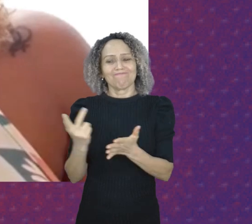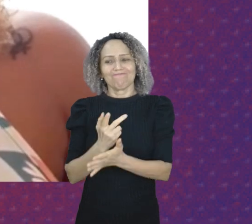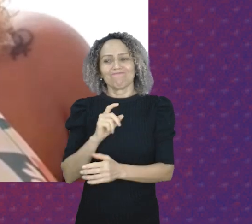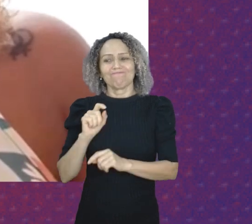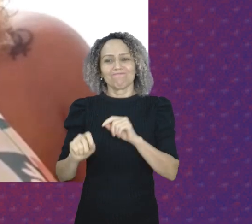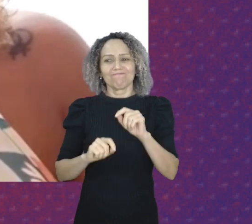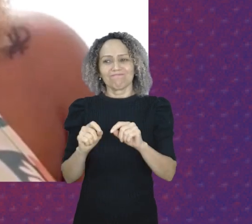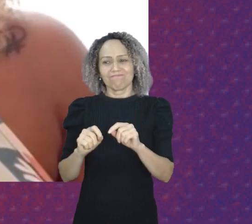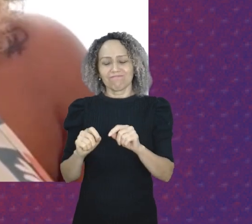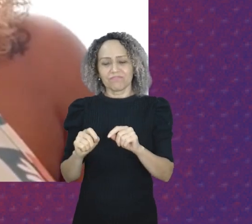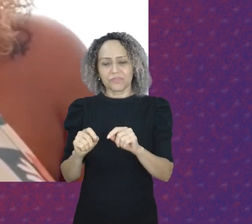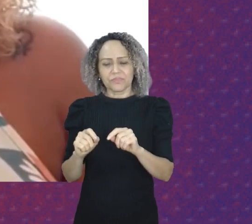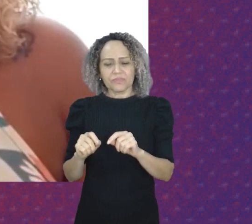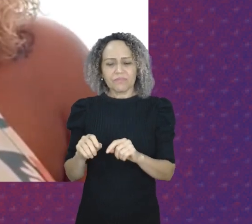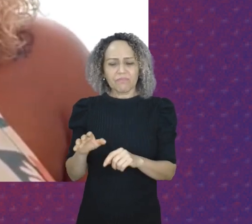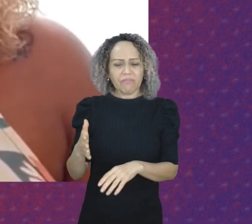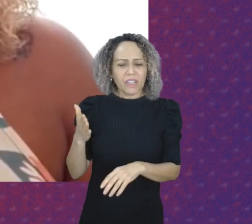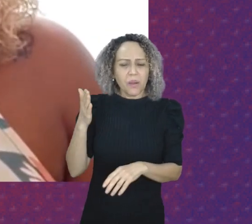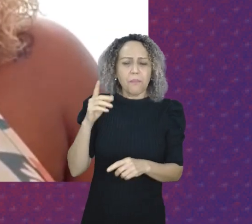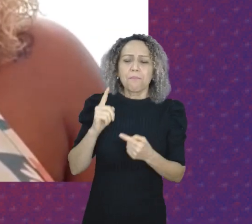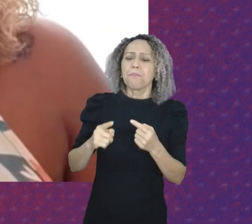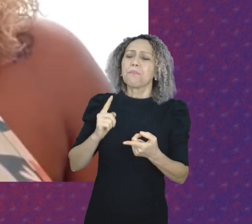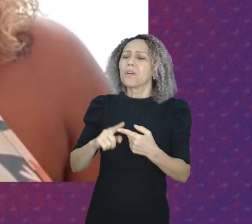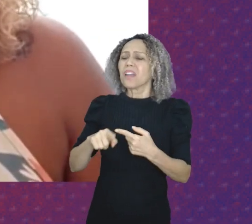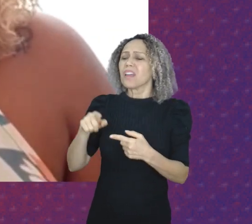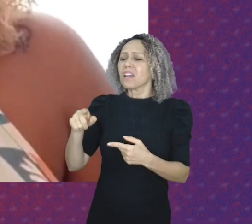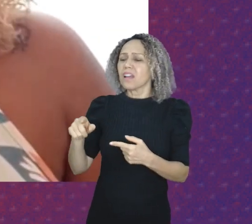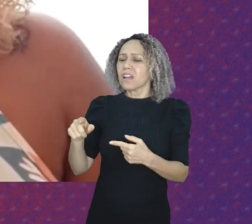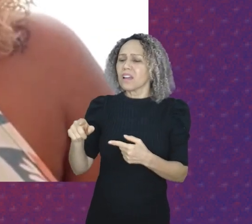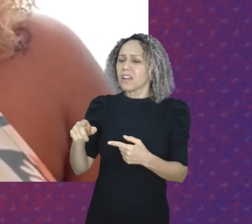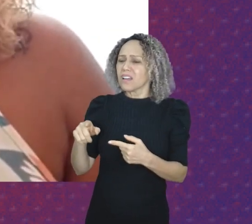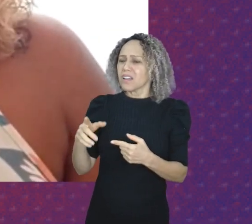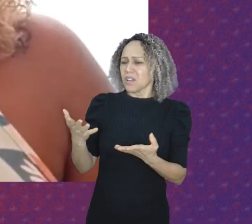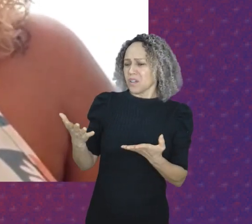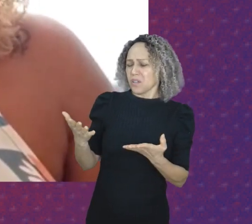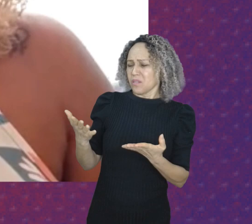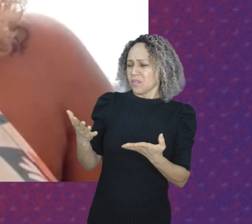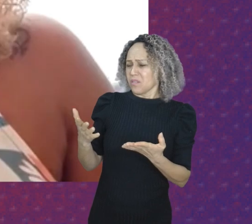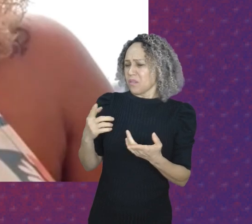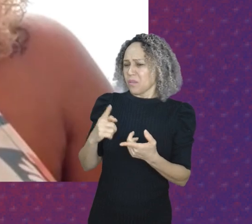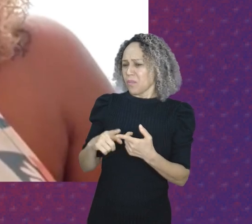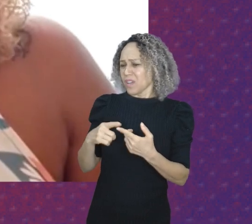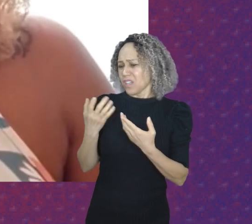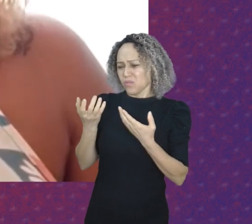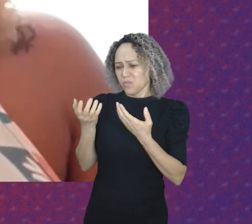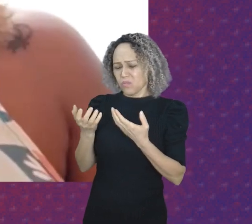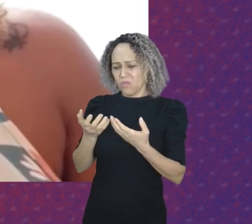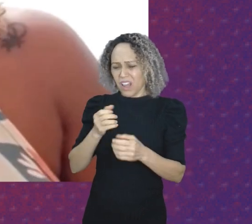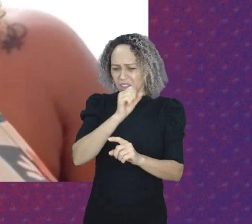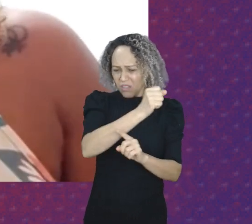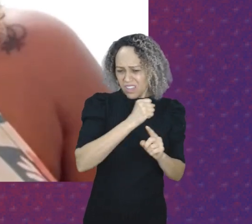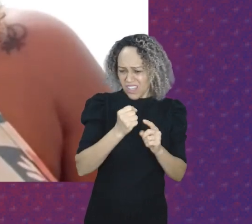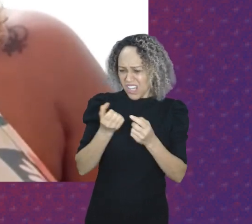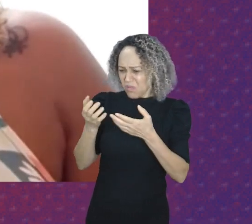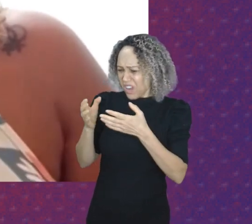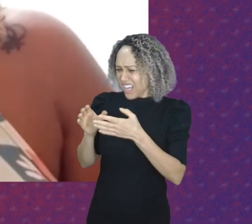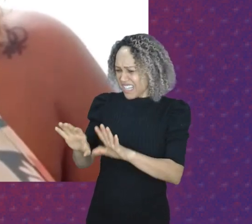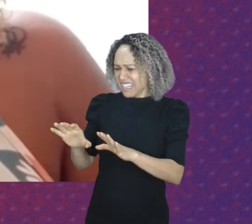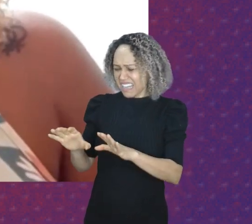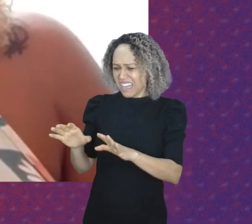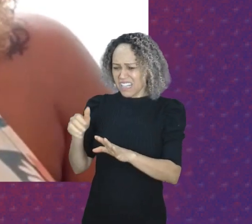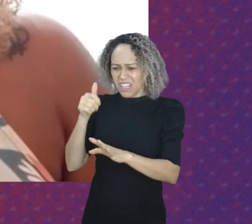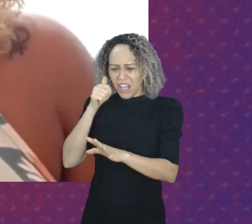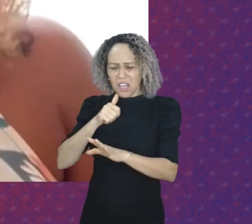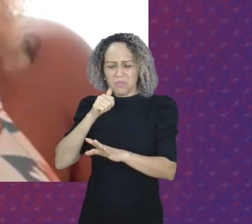entender e decidir a sua orientação sexual. Imagine uma mulher cis lésbica, mas imagine uma mulher